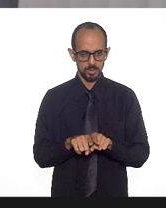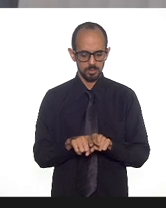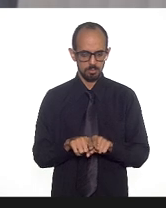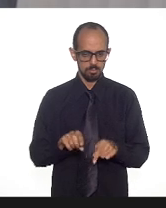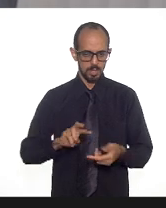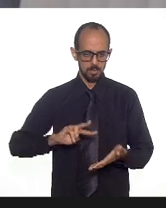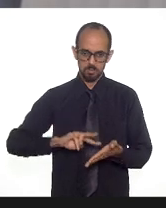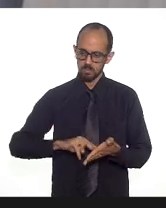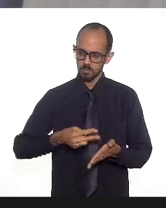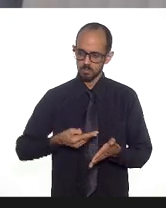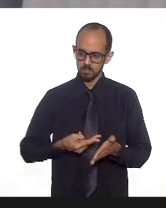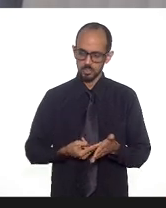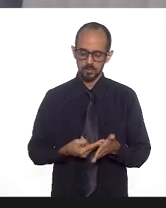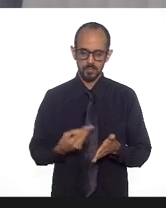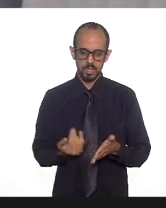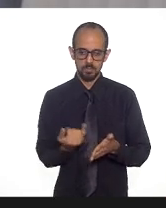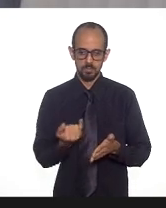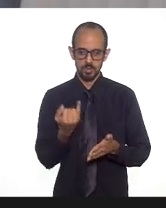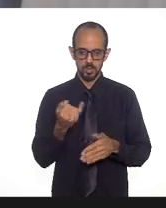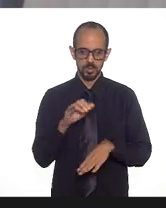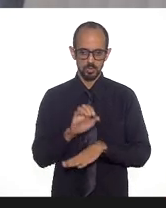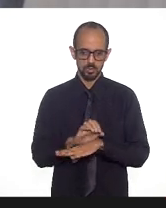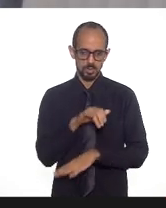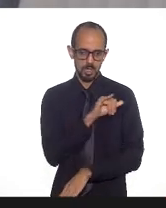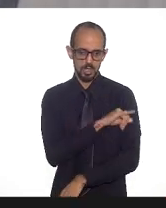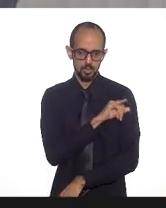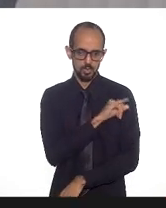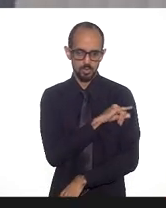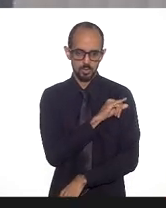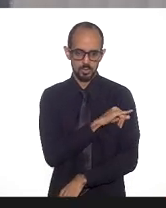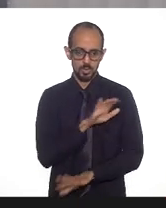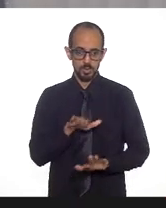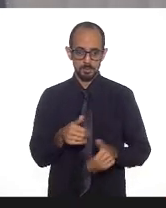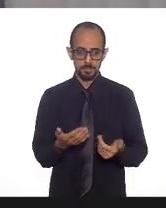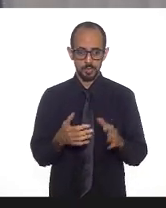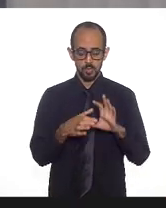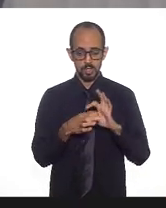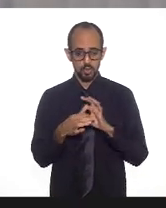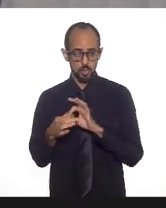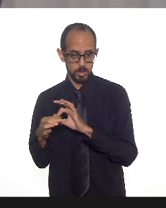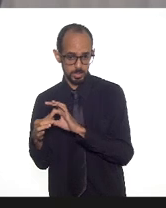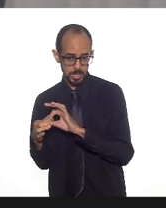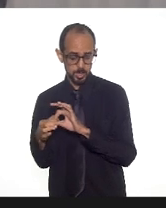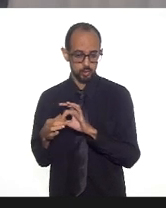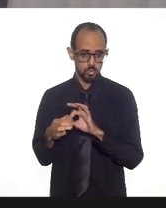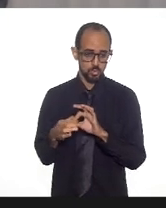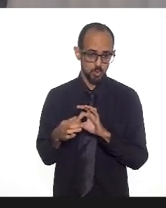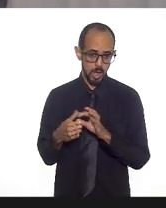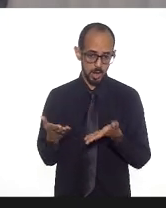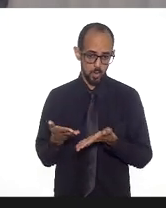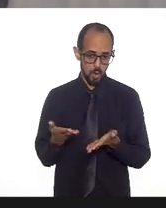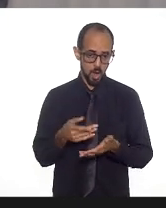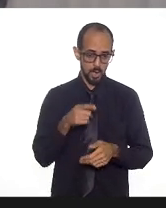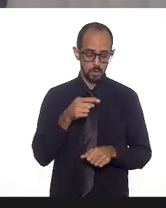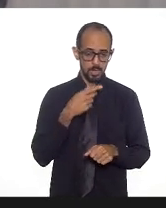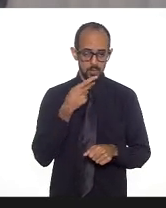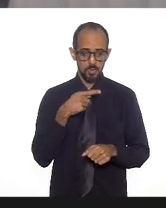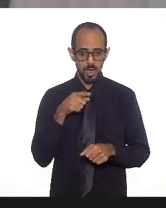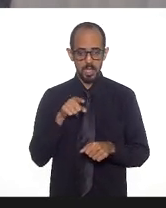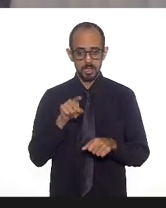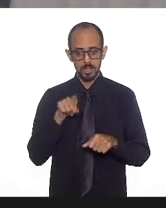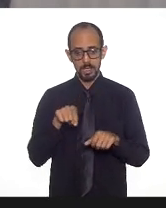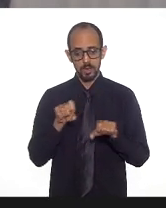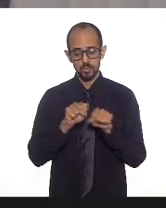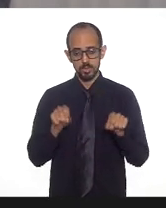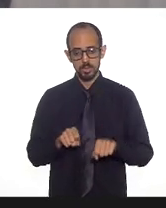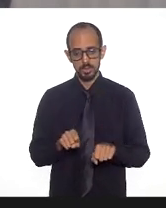educação dentro do estado do Rio de Janeiro. Nesse sentido, eu gostaria de colocar que é um sistema